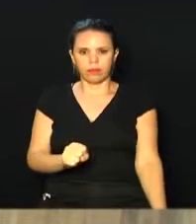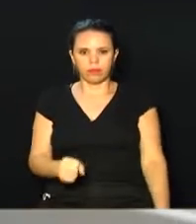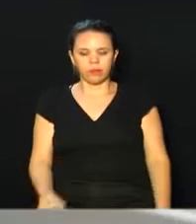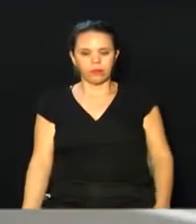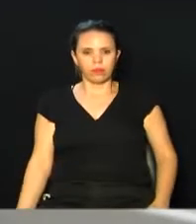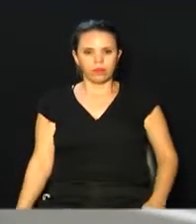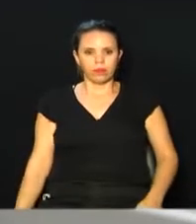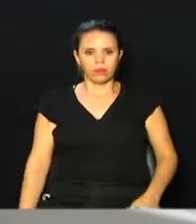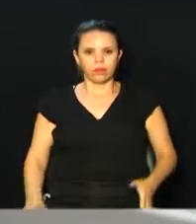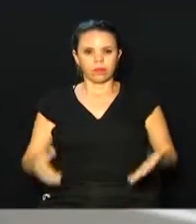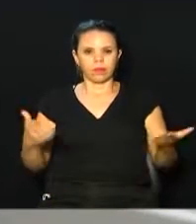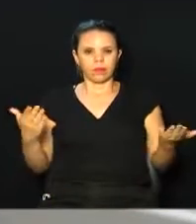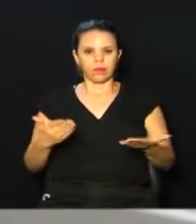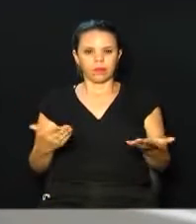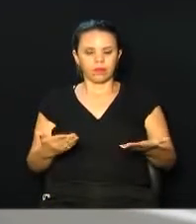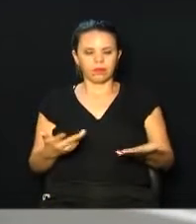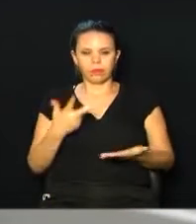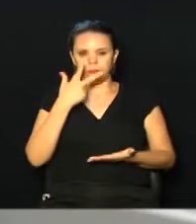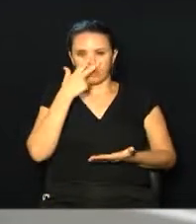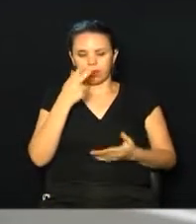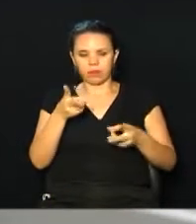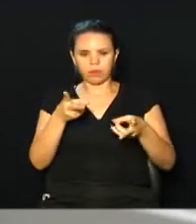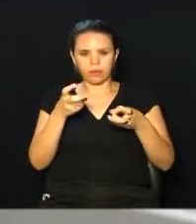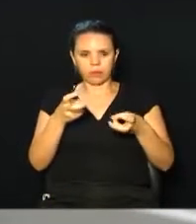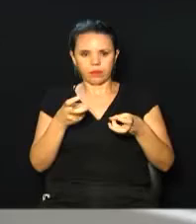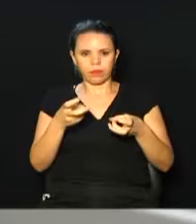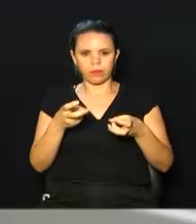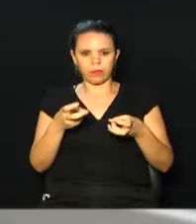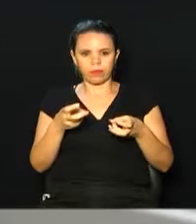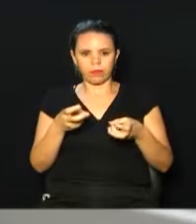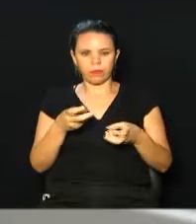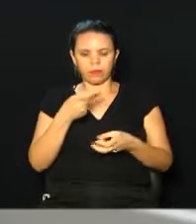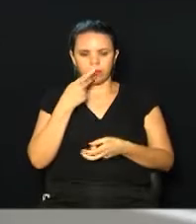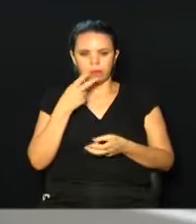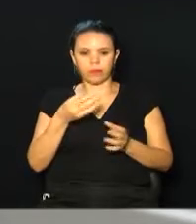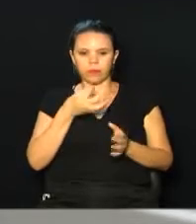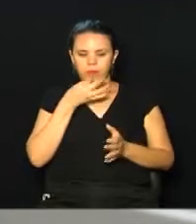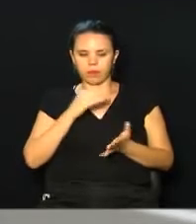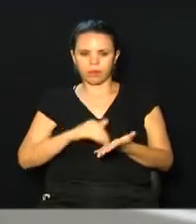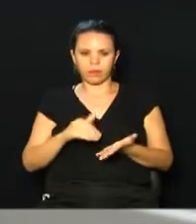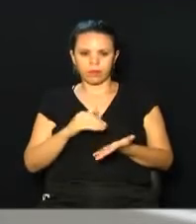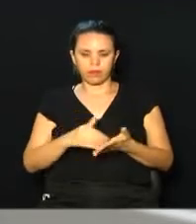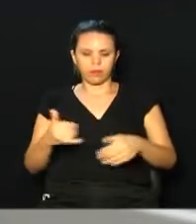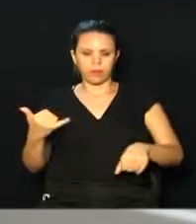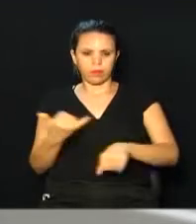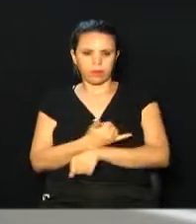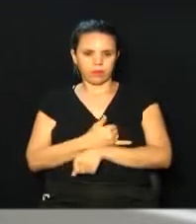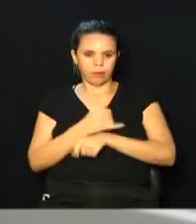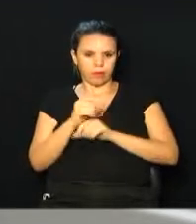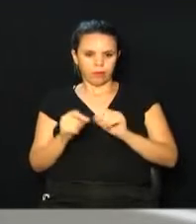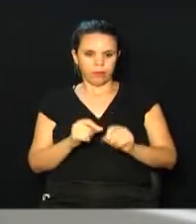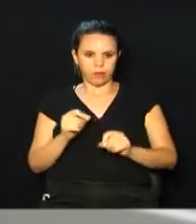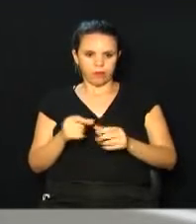E hoje, pelo que a gente percebe, inclusive pela fala do secretário de Infraestrutura, que